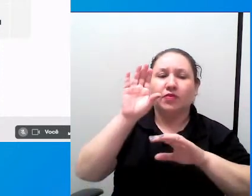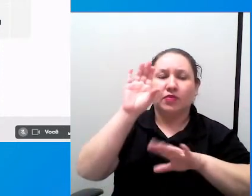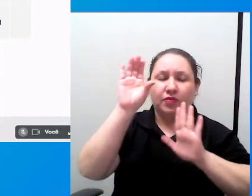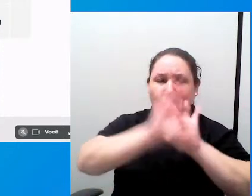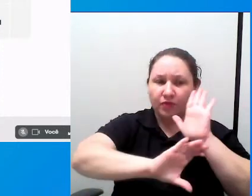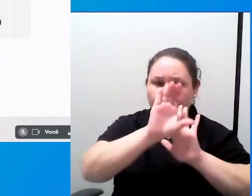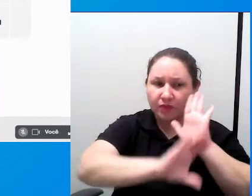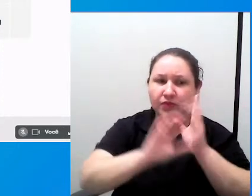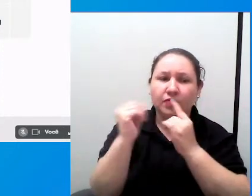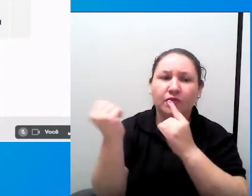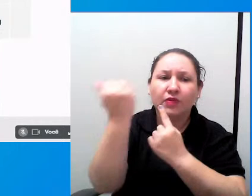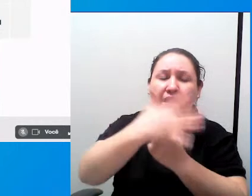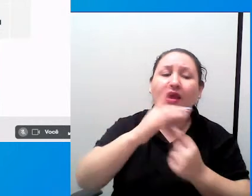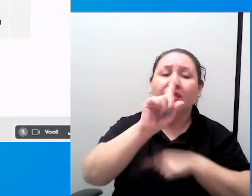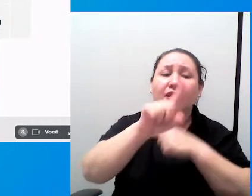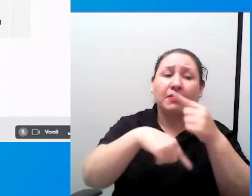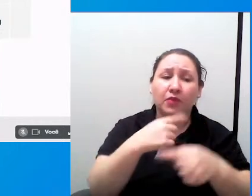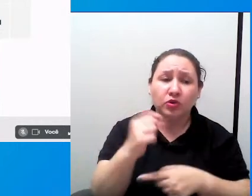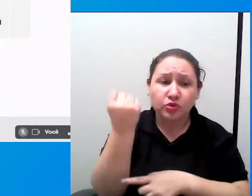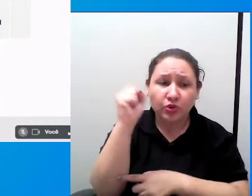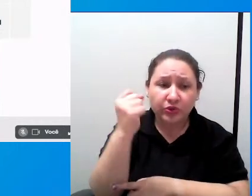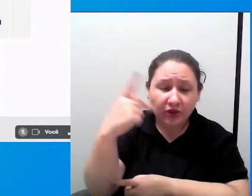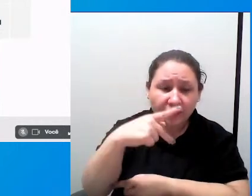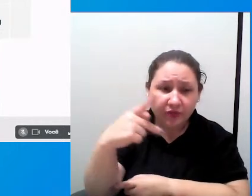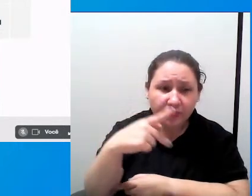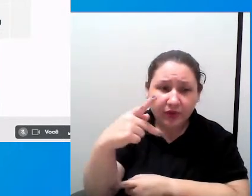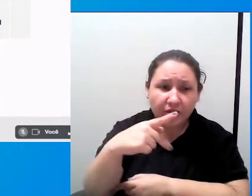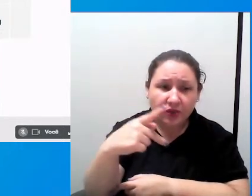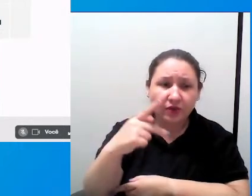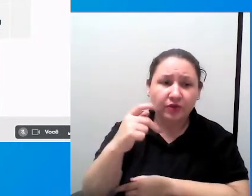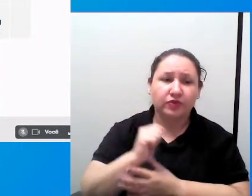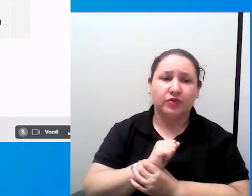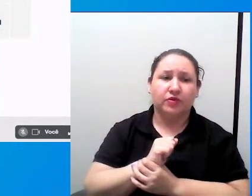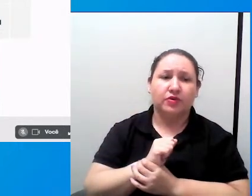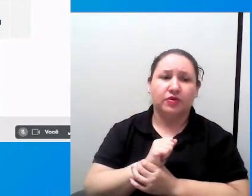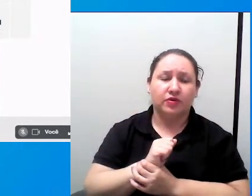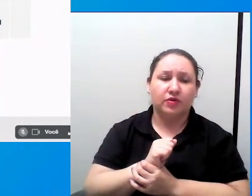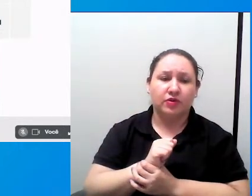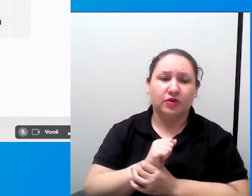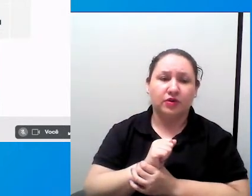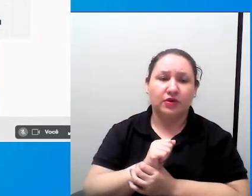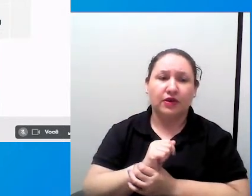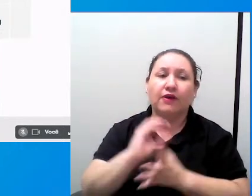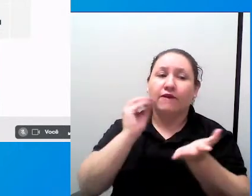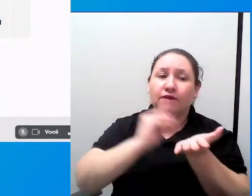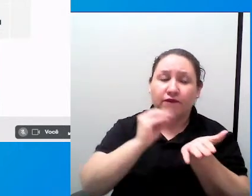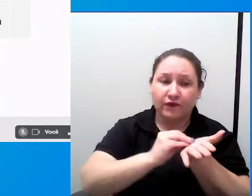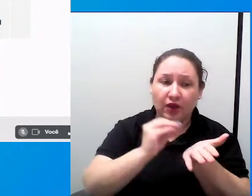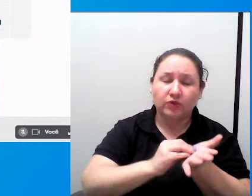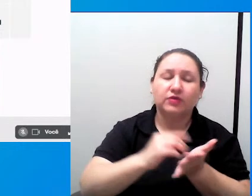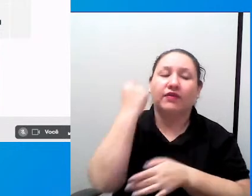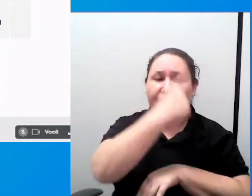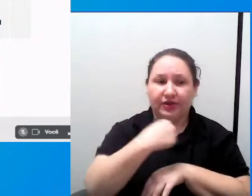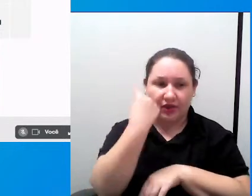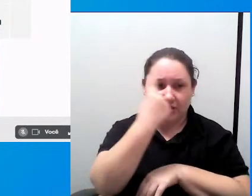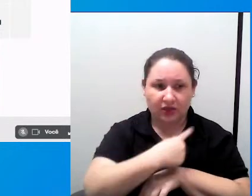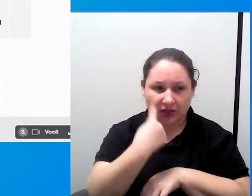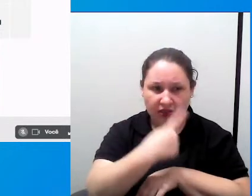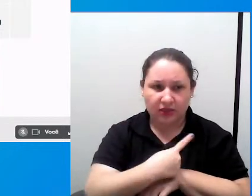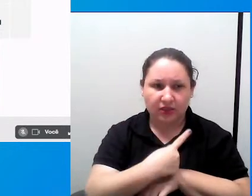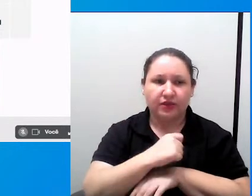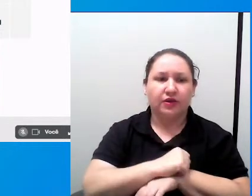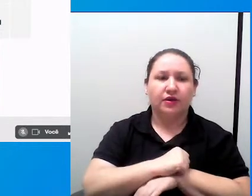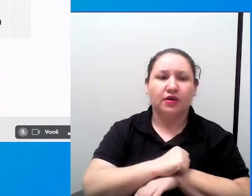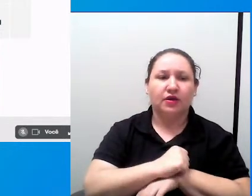no oitavo período, ela ainda estava em débito, porque ela não tinha feito as 330 horas. Então, é ofertado um